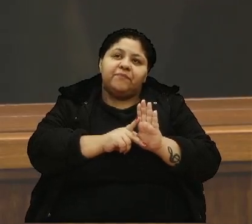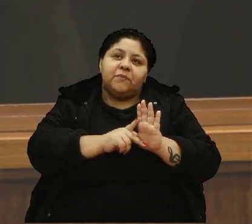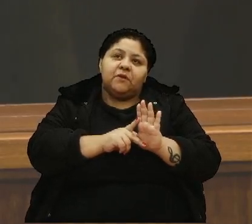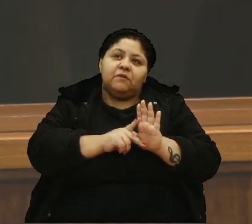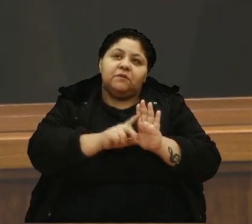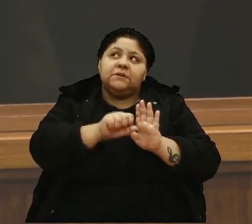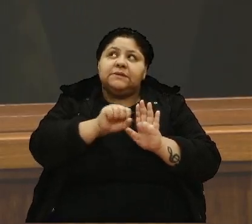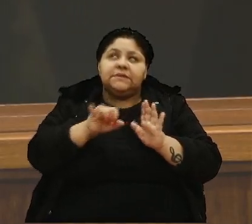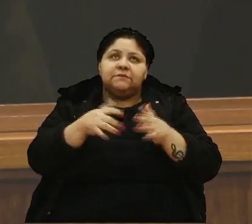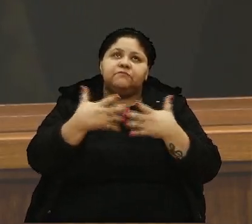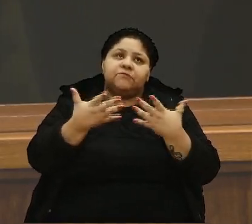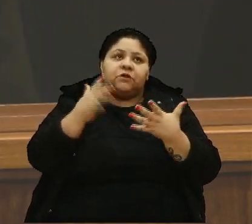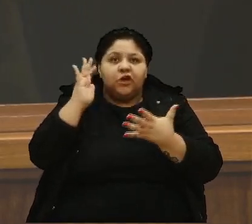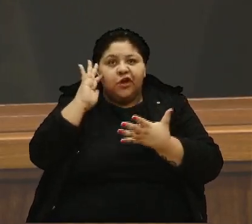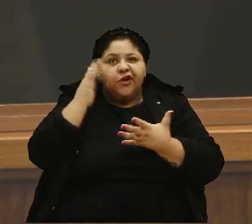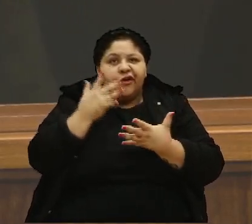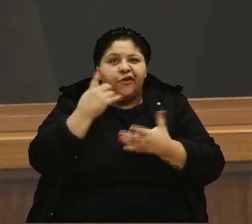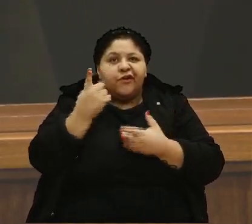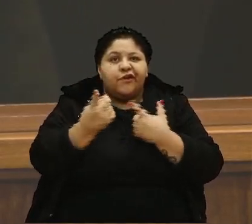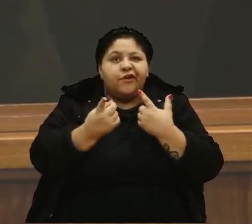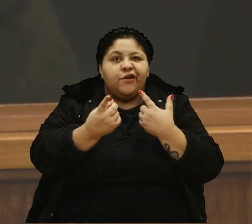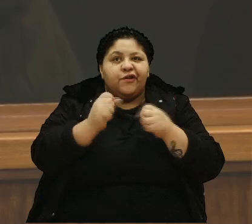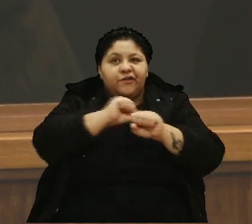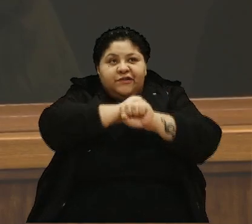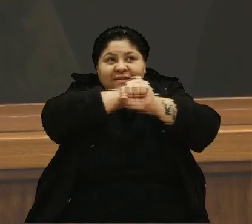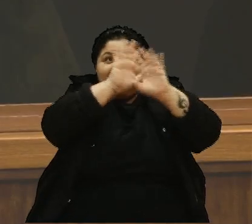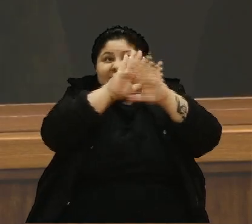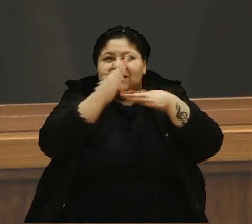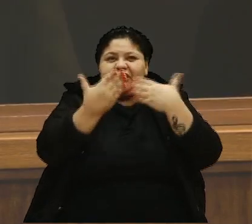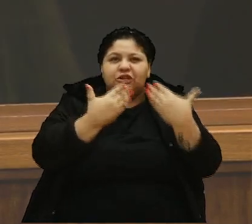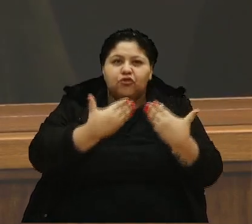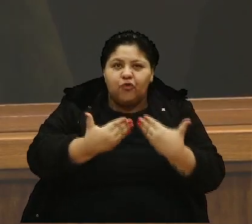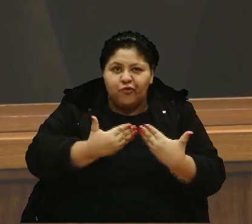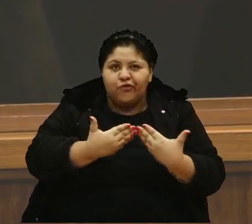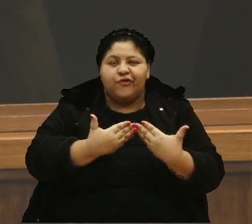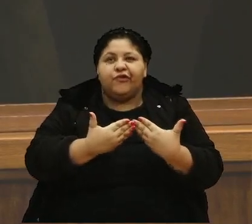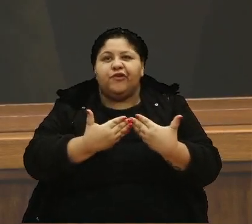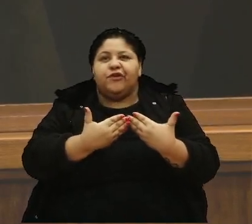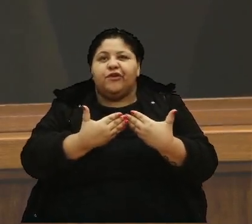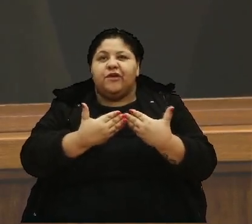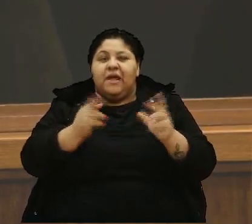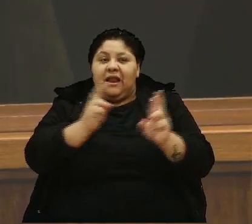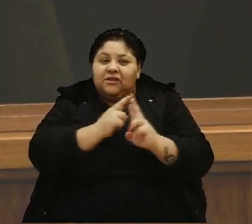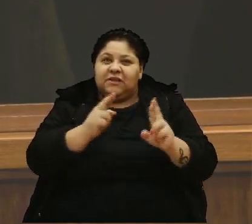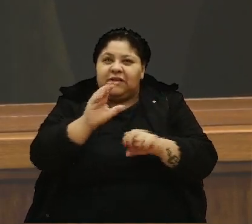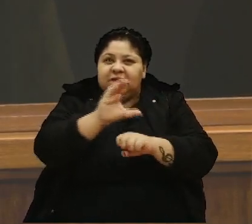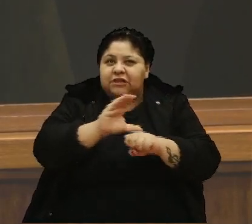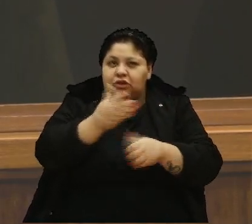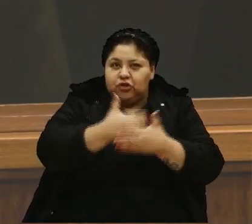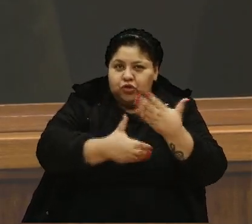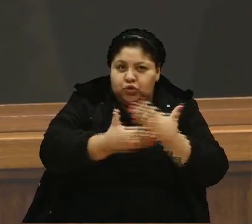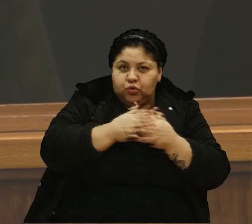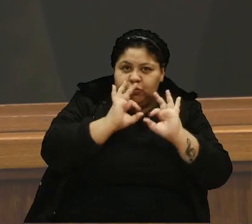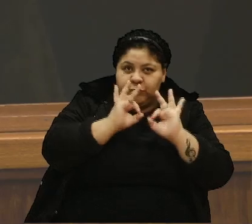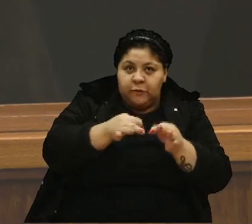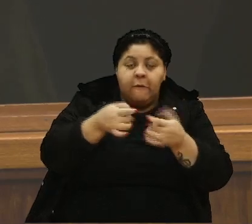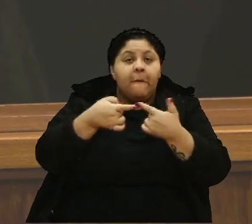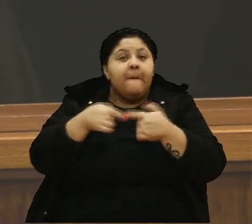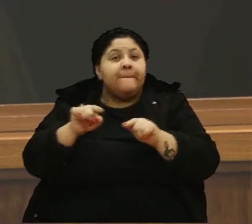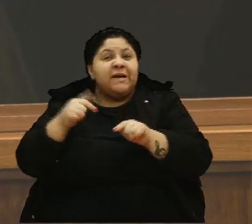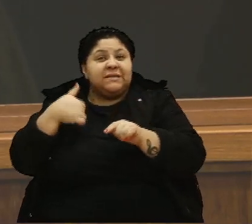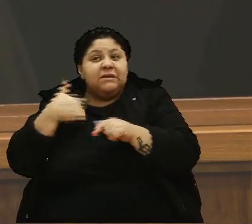ser resolvida algumas dúvidas, algumas questões da constitucionalidade, tudo certo. Mas eu